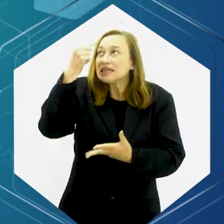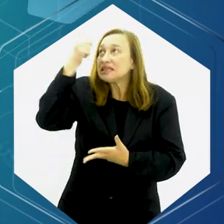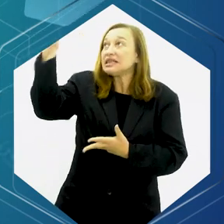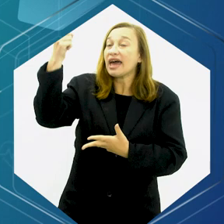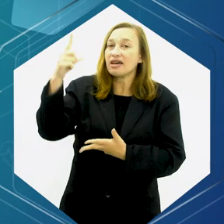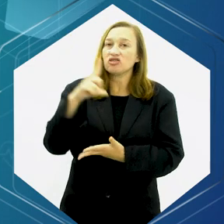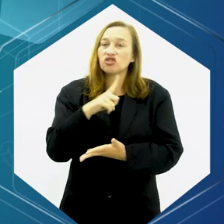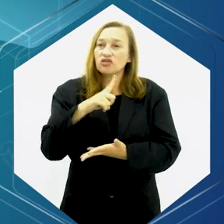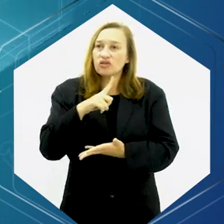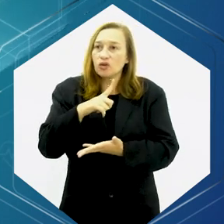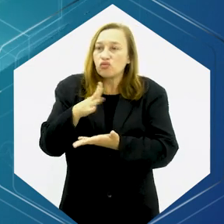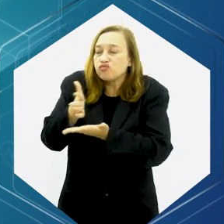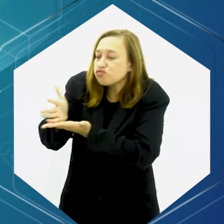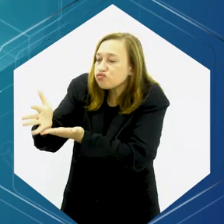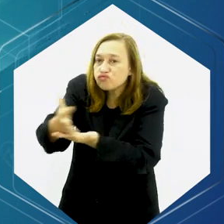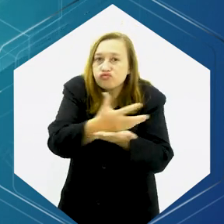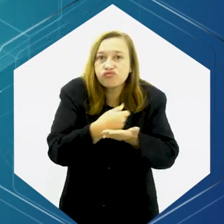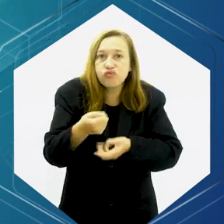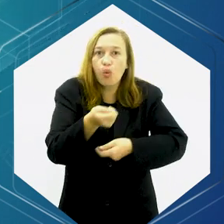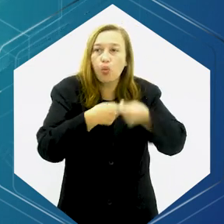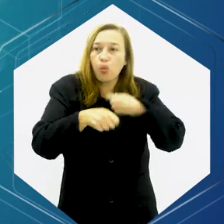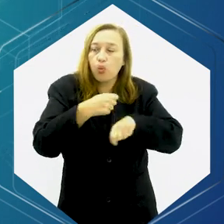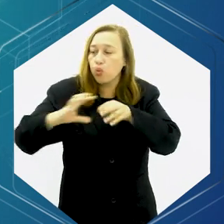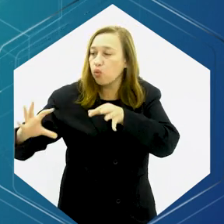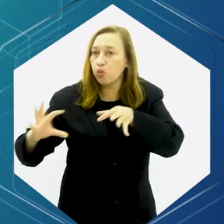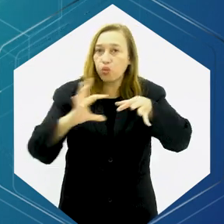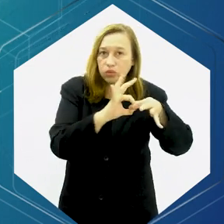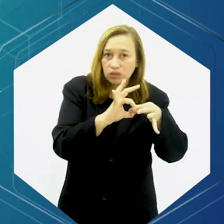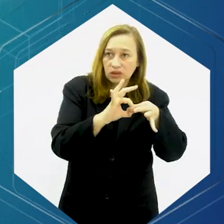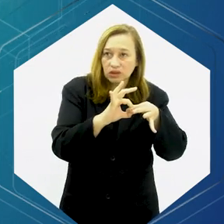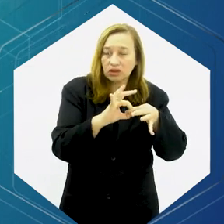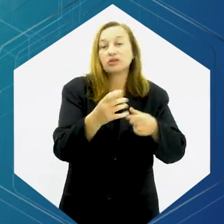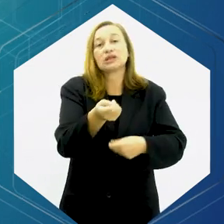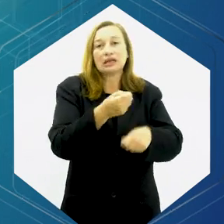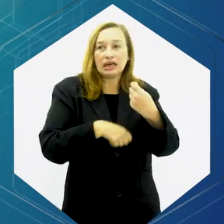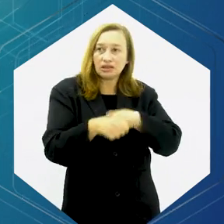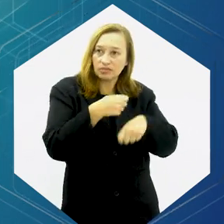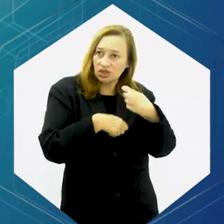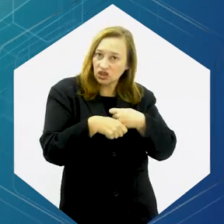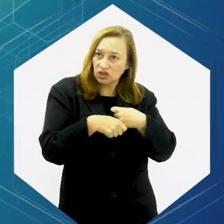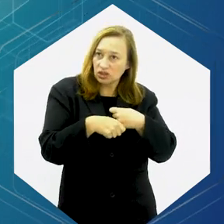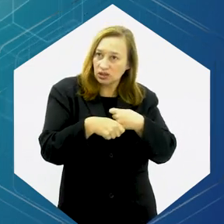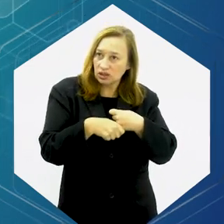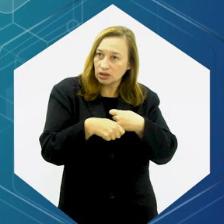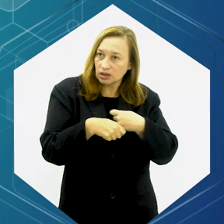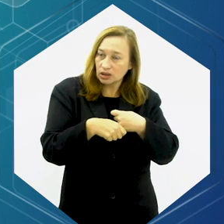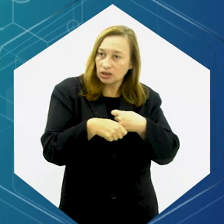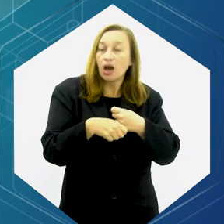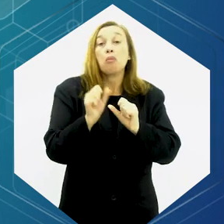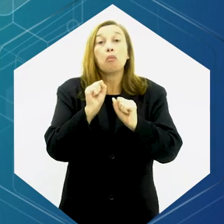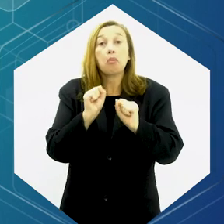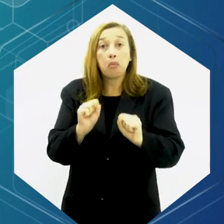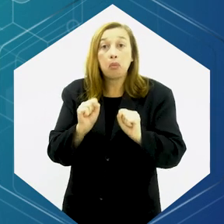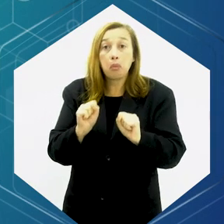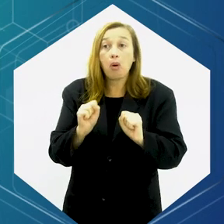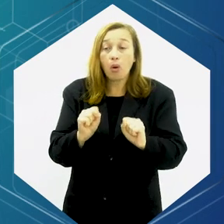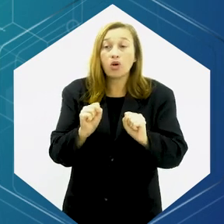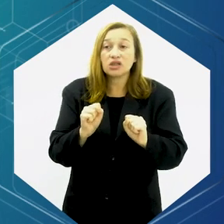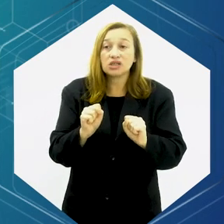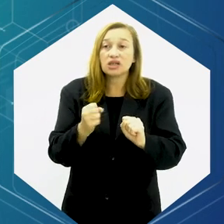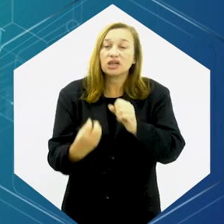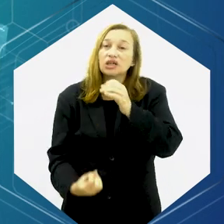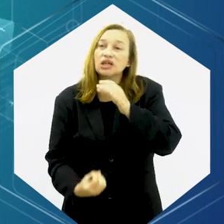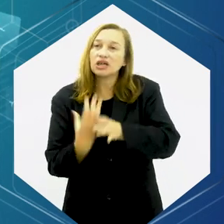de pegar esses dados administrativos e fazer a vinculação desses dados administrativos para que que possa né